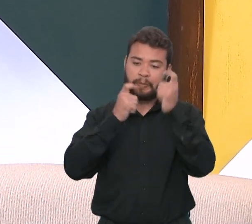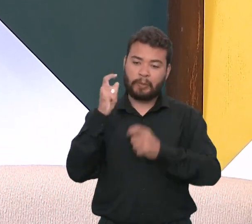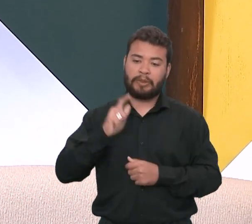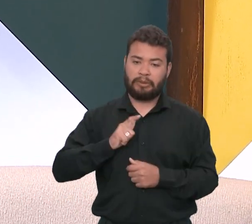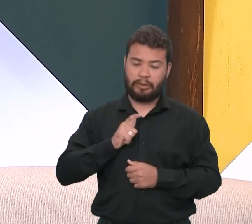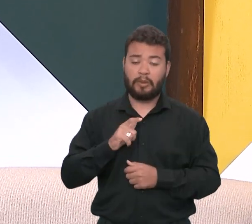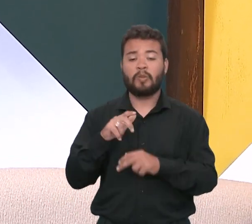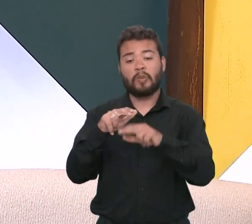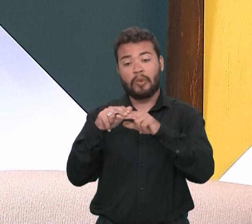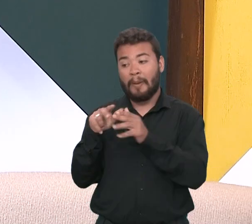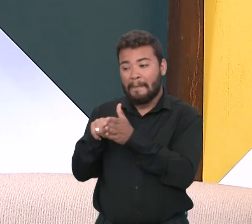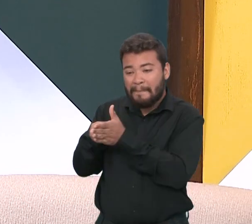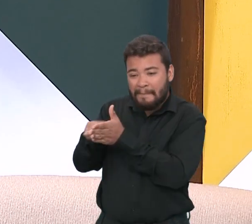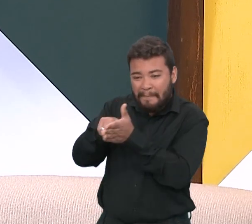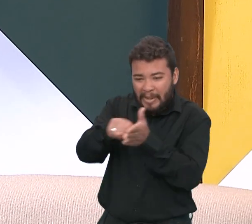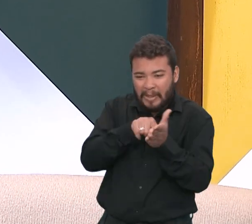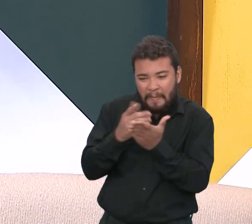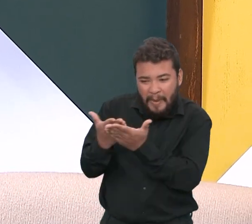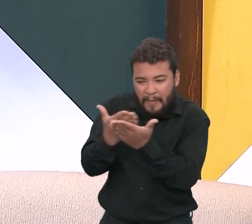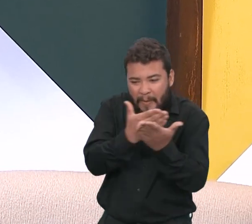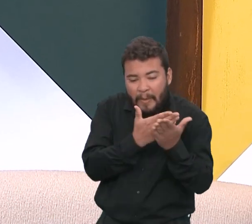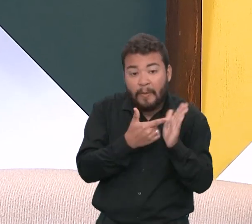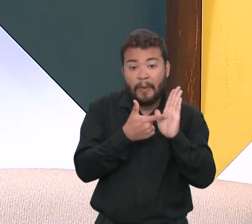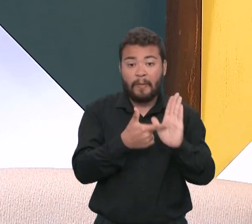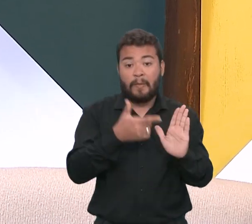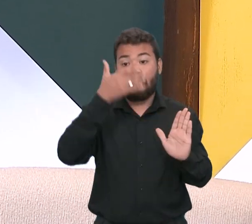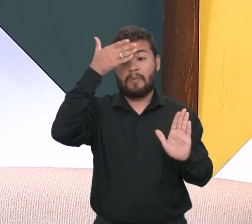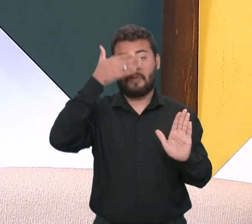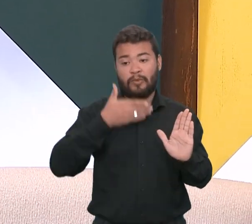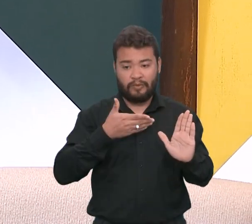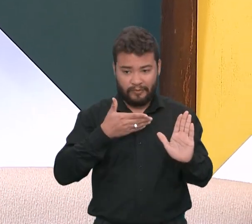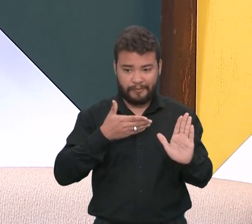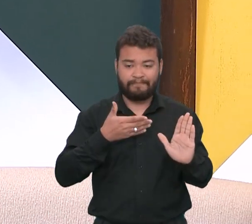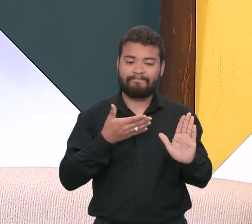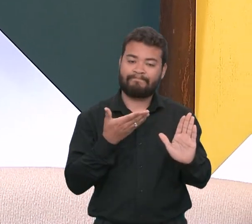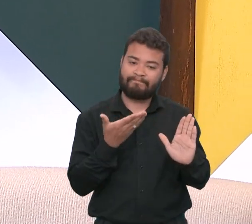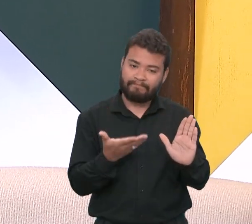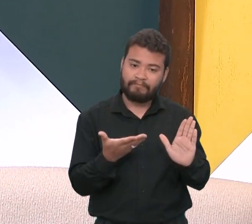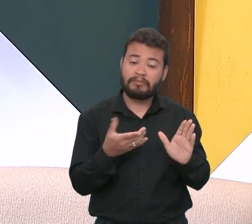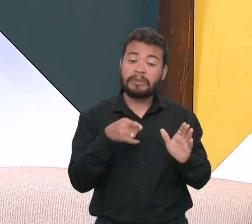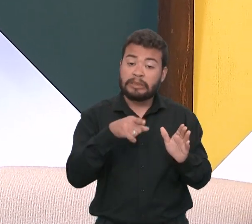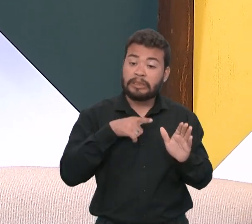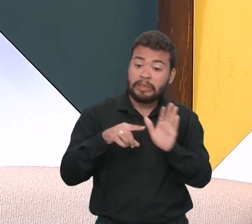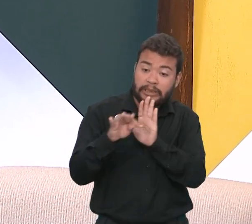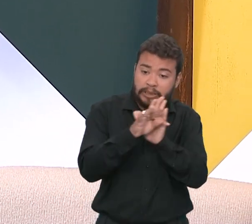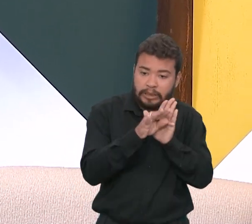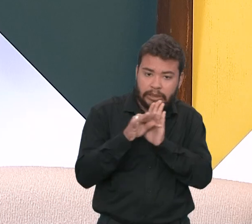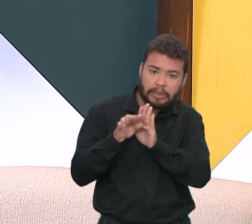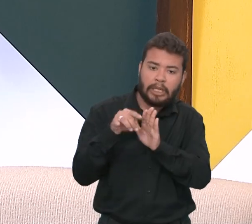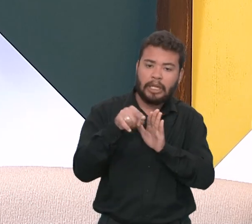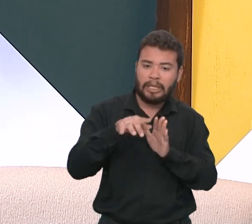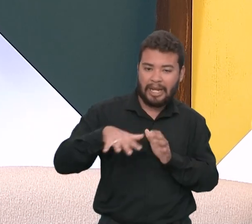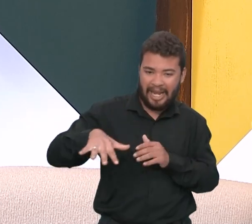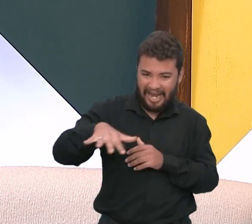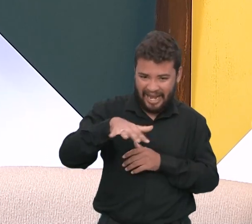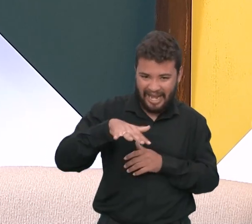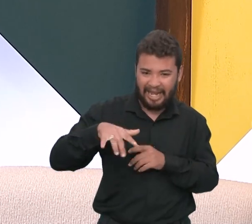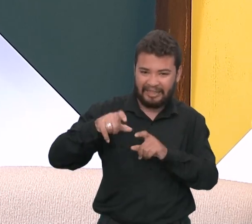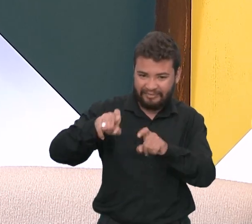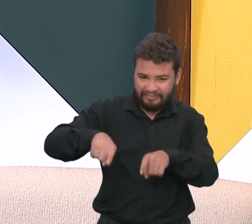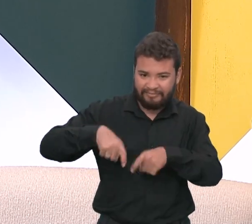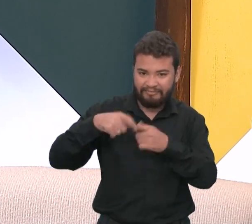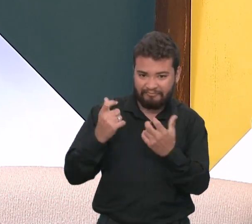pesquisas mostrando, né, esse impacto do controle biológico, e justamente tentar que essa técnica de agricultura que é essencial para a gente, né, para se alimentar, para